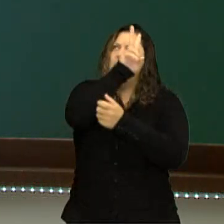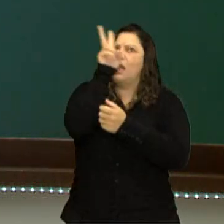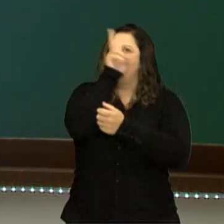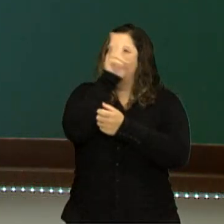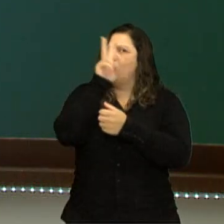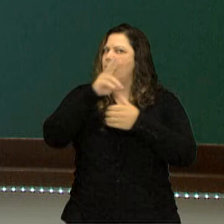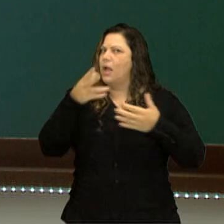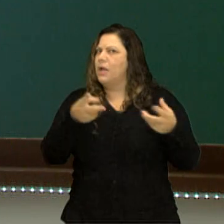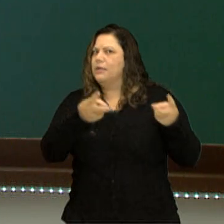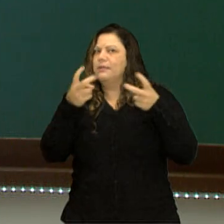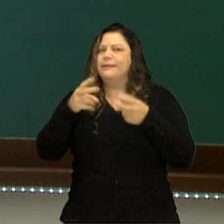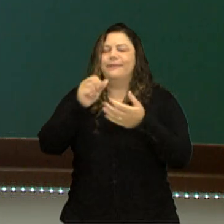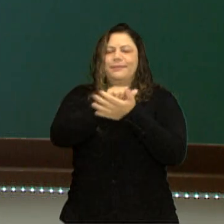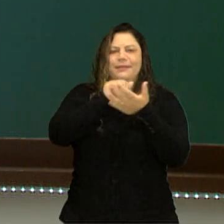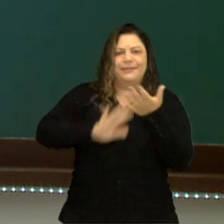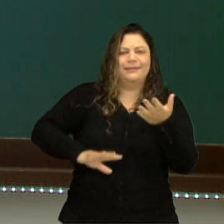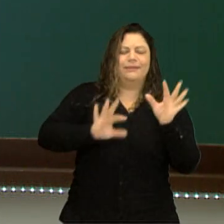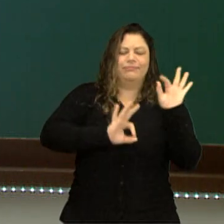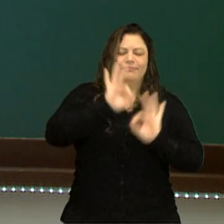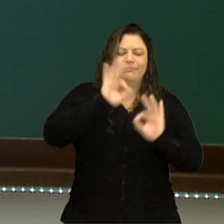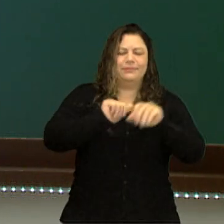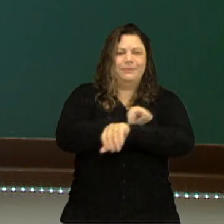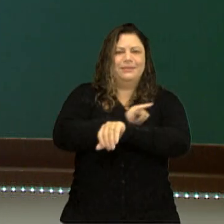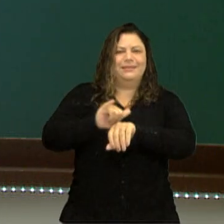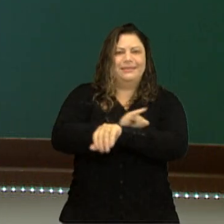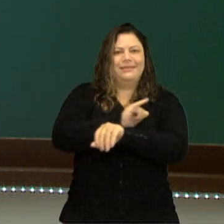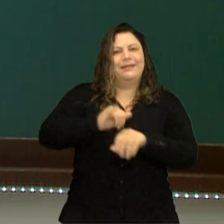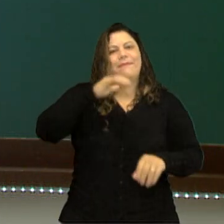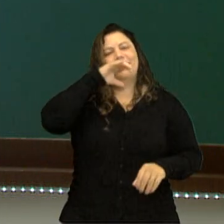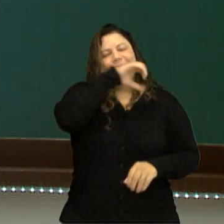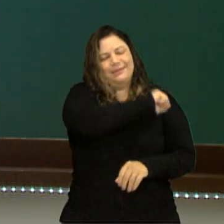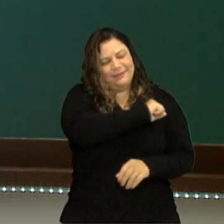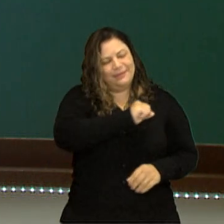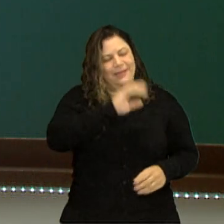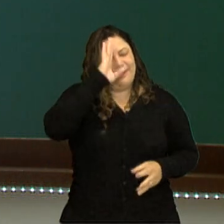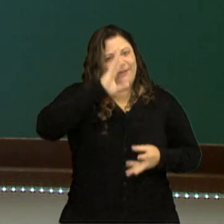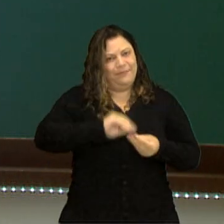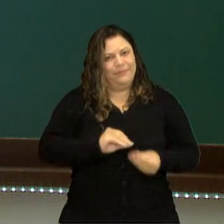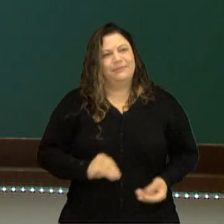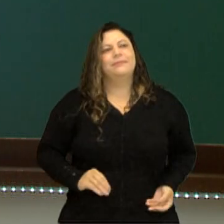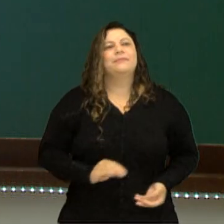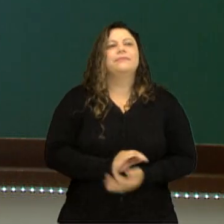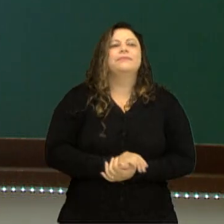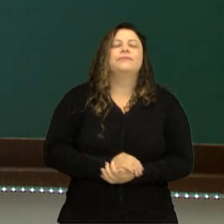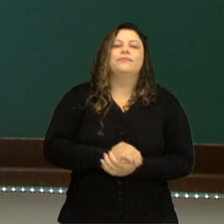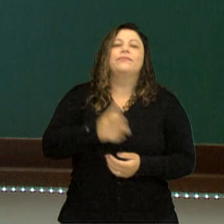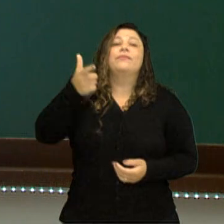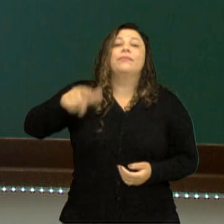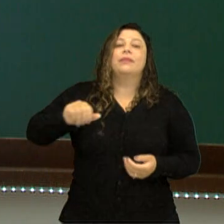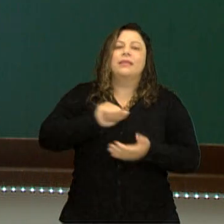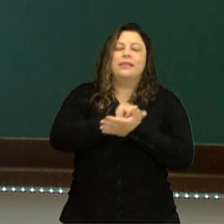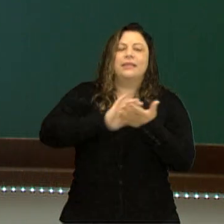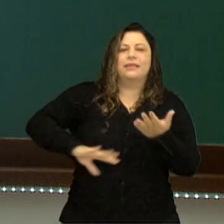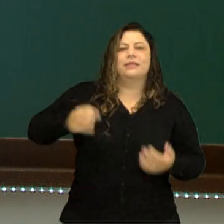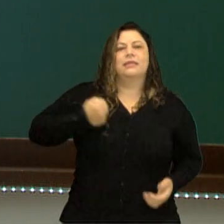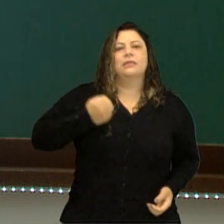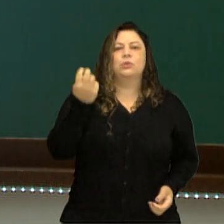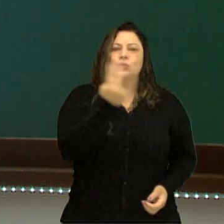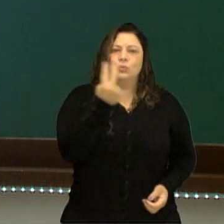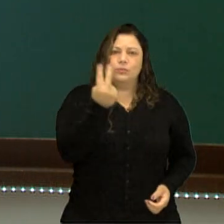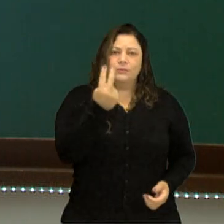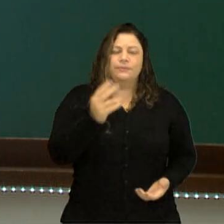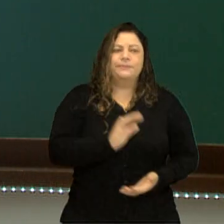desse exercício e vai montar uma estratégia mais rápida para poder resolver. Agora vamos para o nosso exercício 2, que é